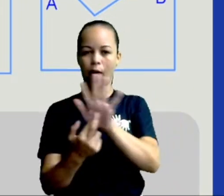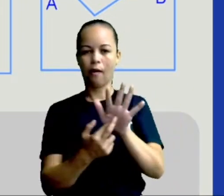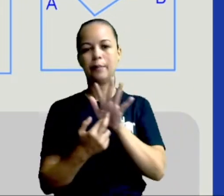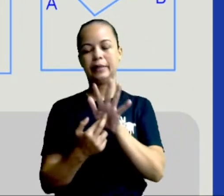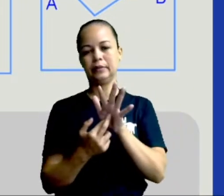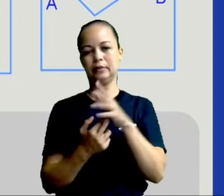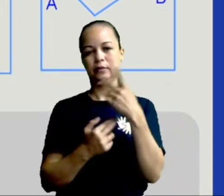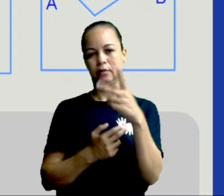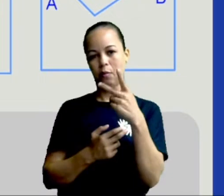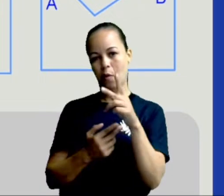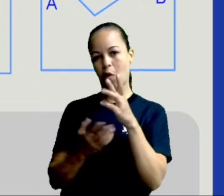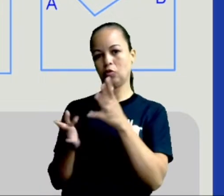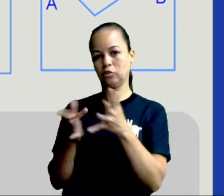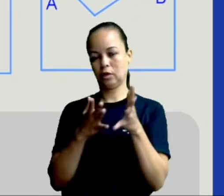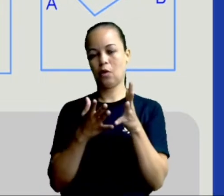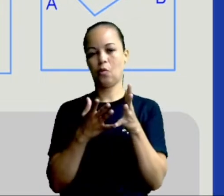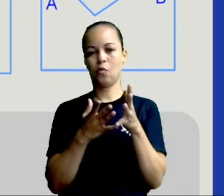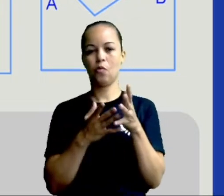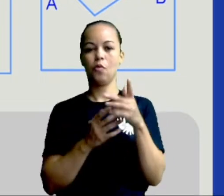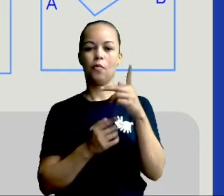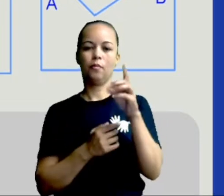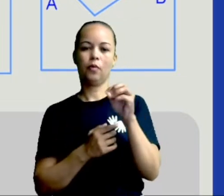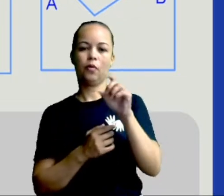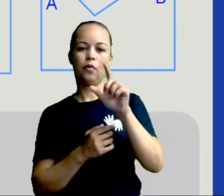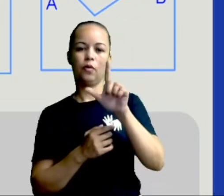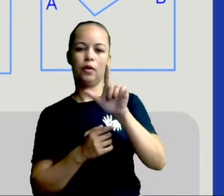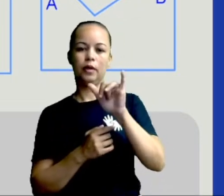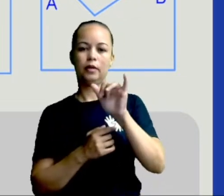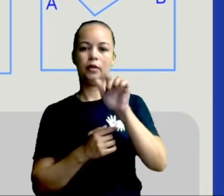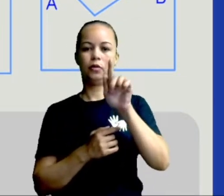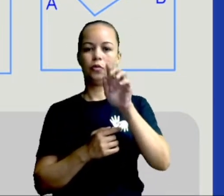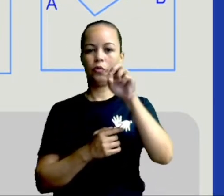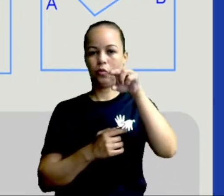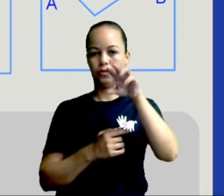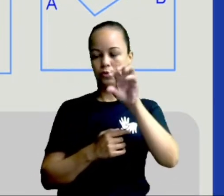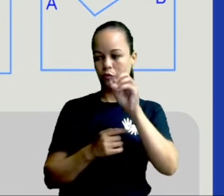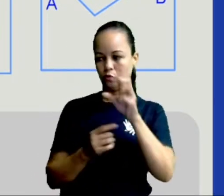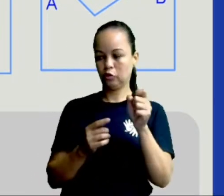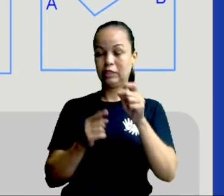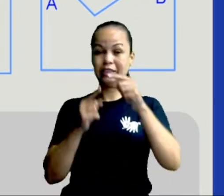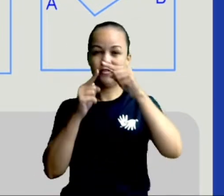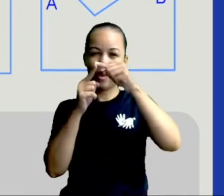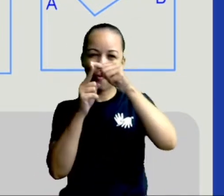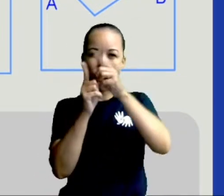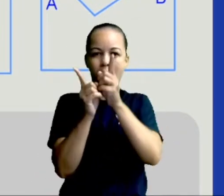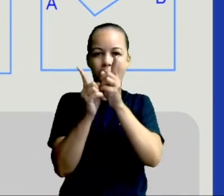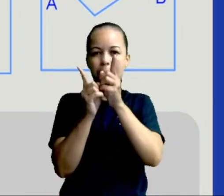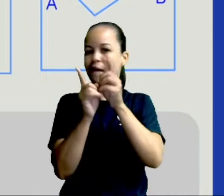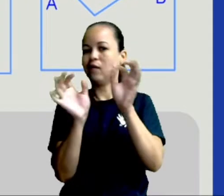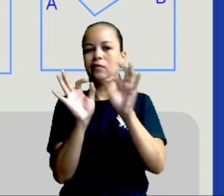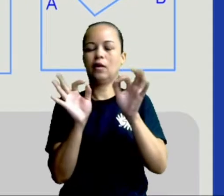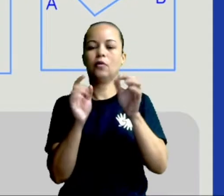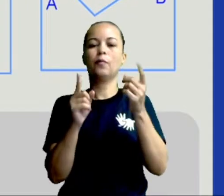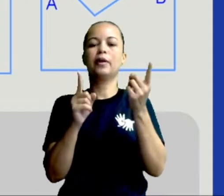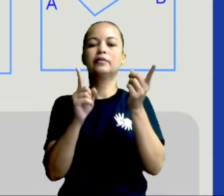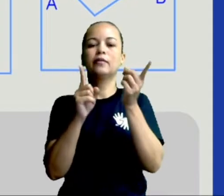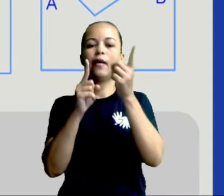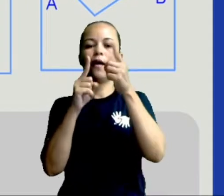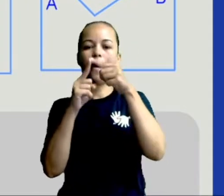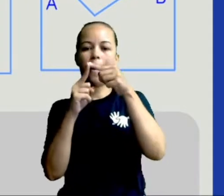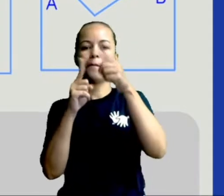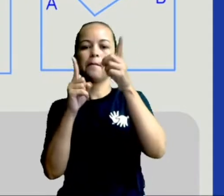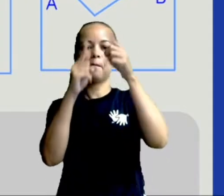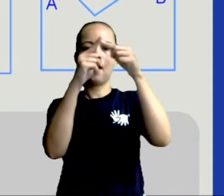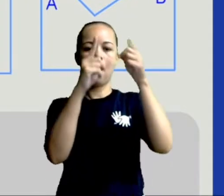representação demonstrando um polígono. Não posso ter uma linha aberta, ele não vai configurar aí polígono, tá? Só linhas fechadas, o polígono deve